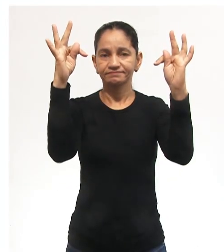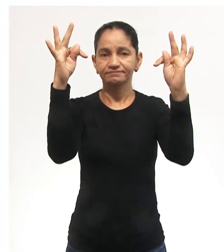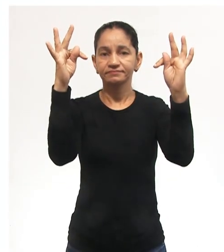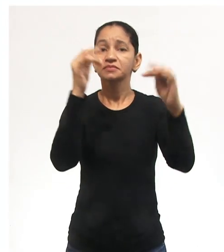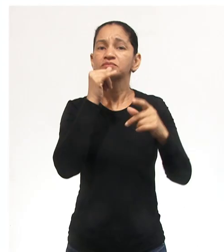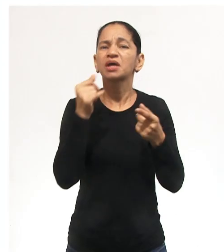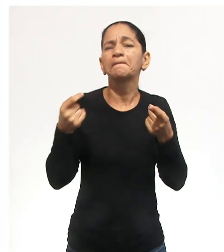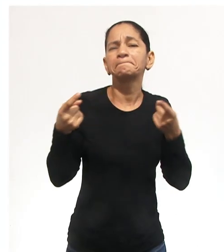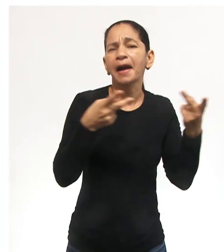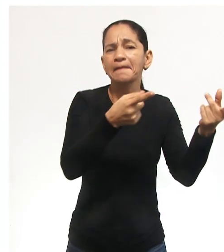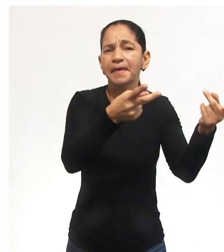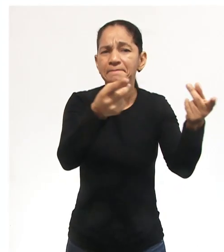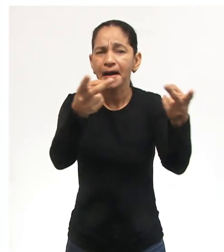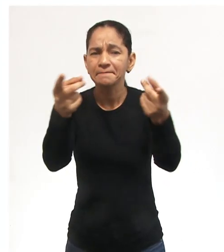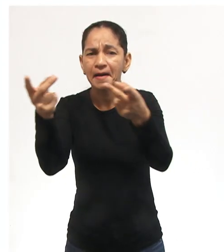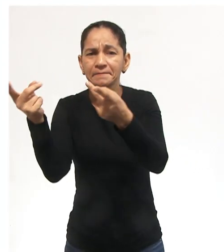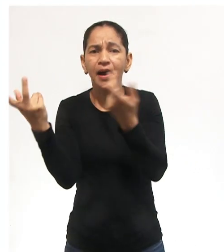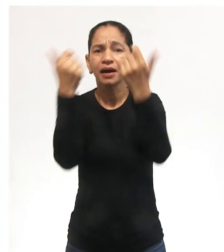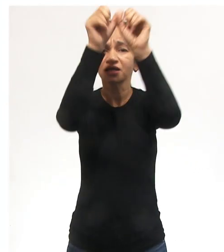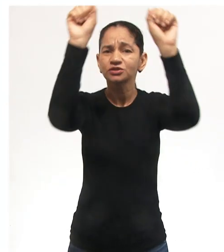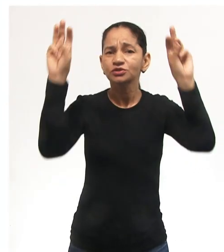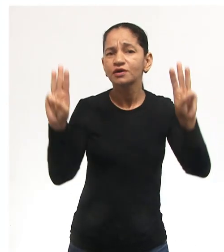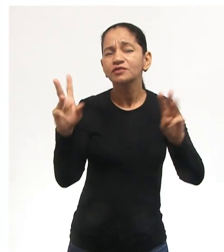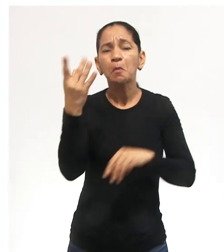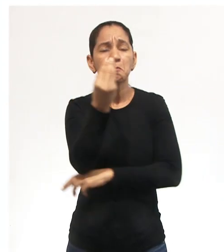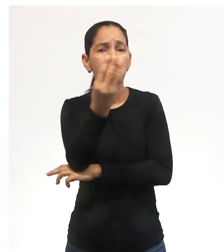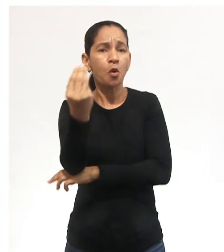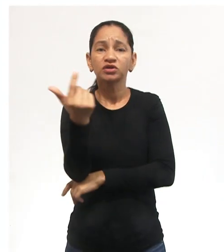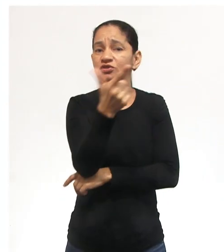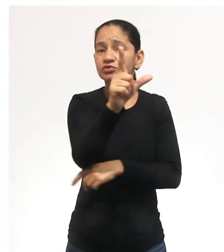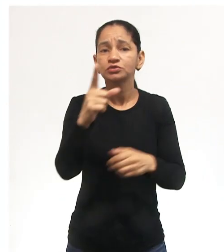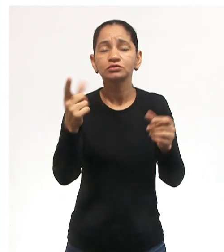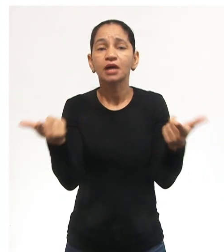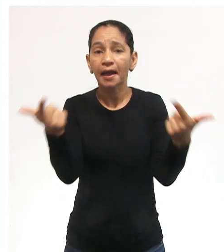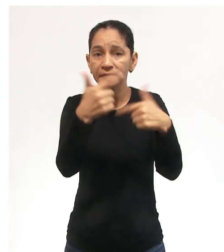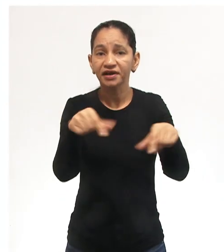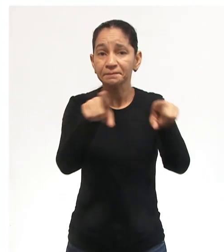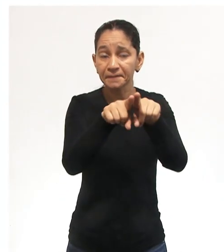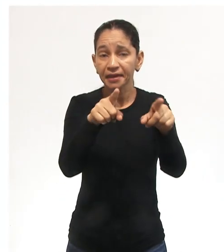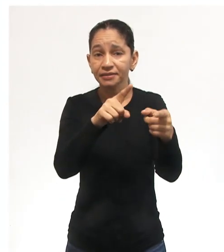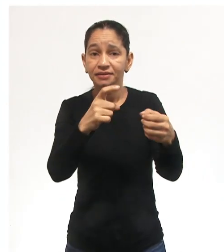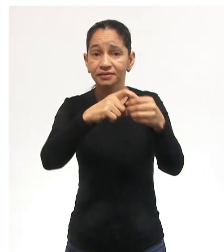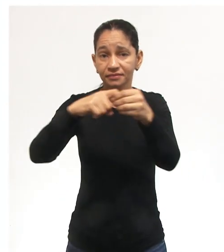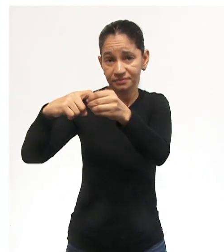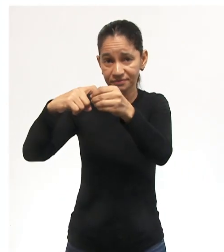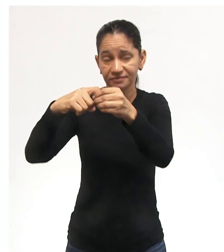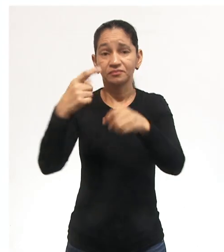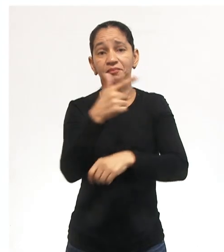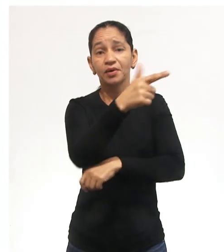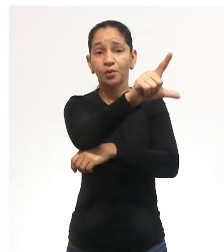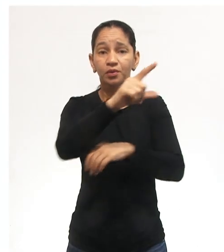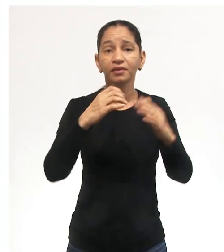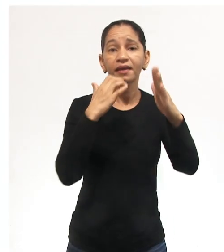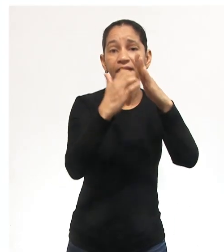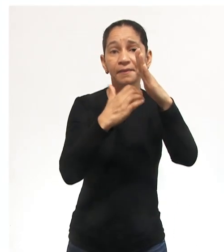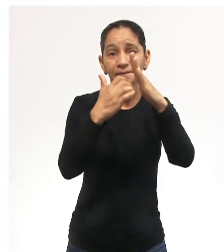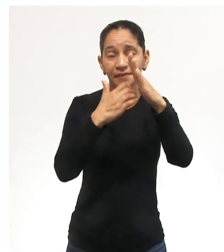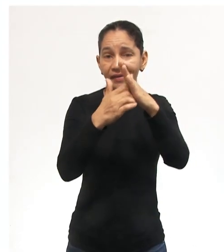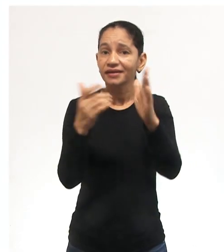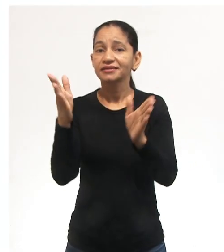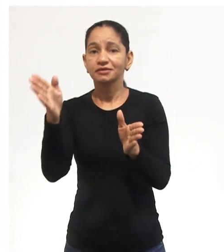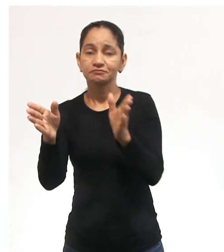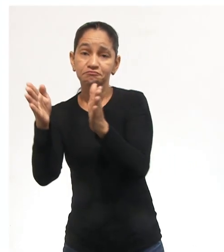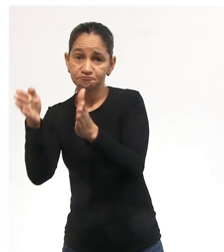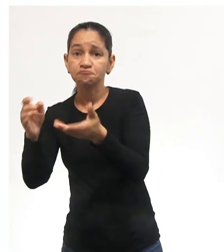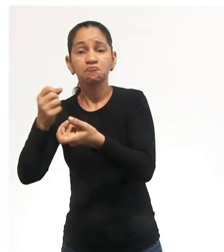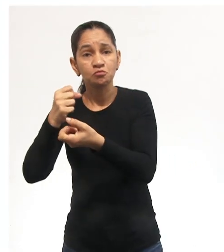vende software para outras empresas. Então, eu estou percebendo aqui a venda de